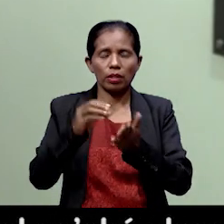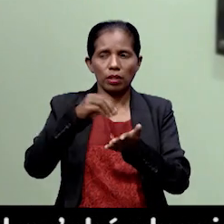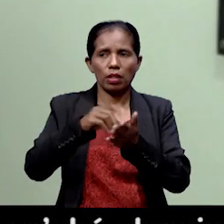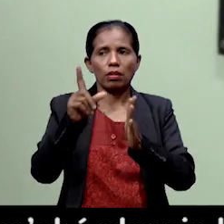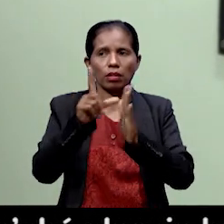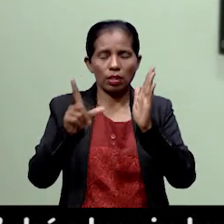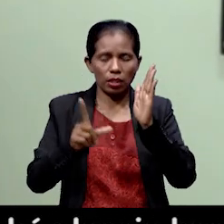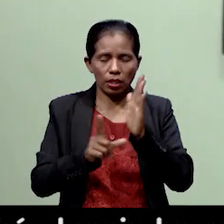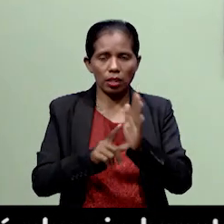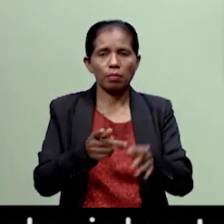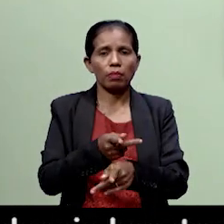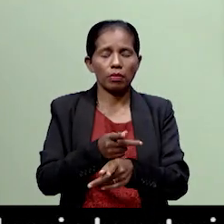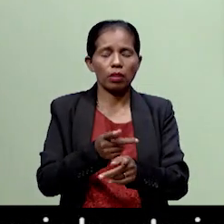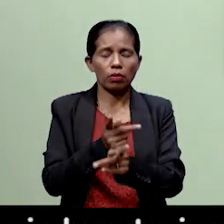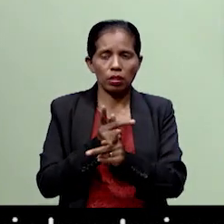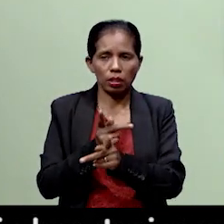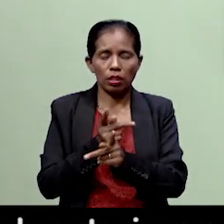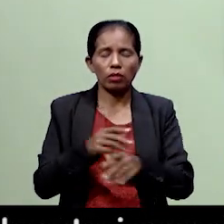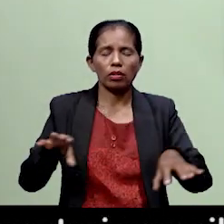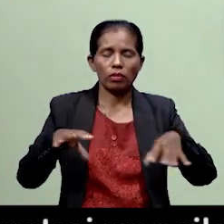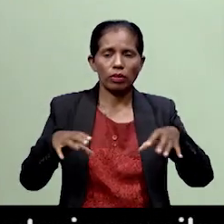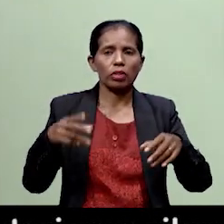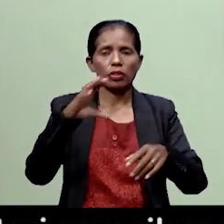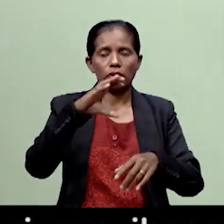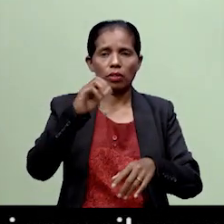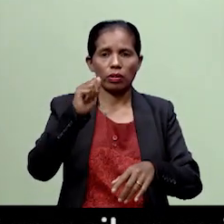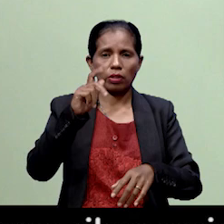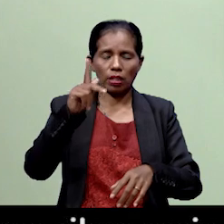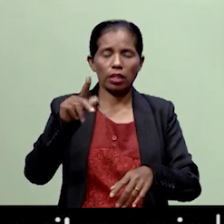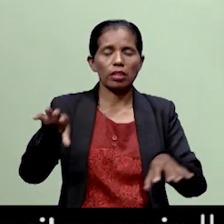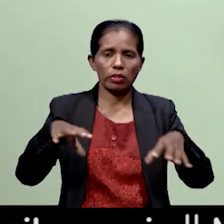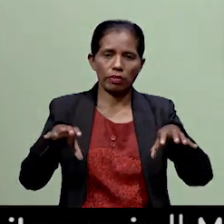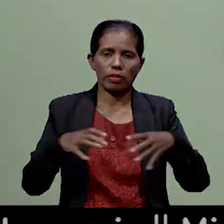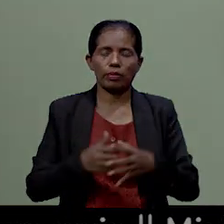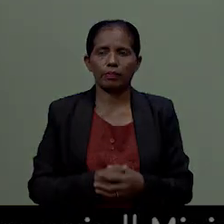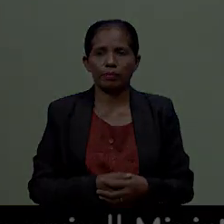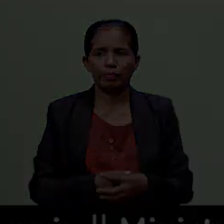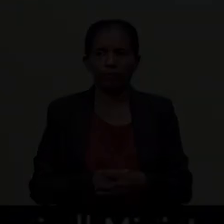protesan testemunya, ho direforsa CAC ni serviso Almeida dos Santos, Clementino Maya, GMN.